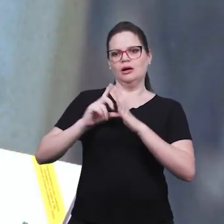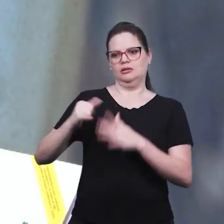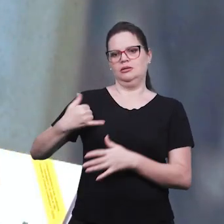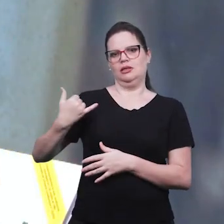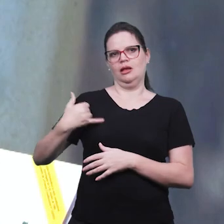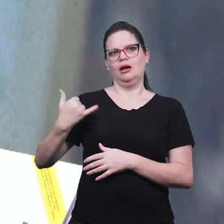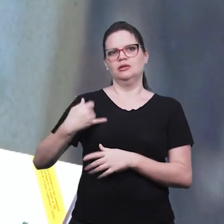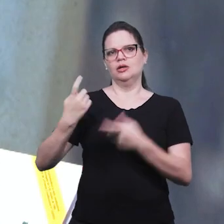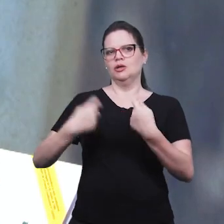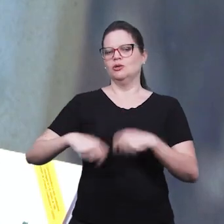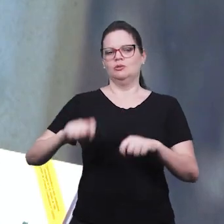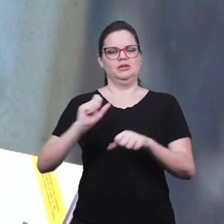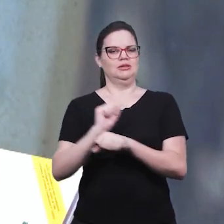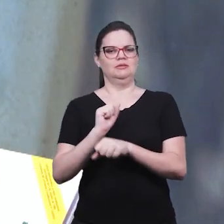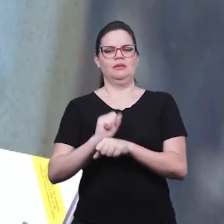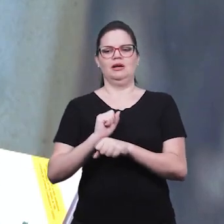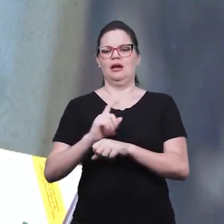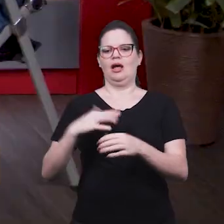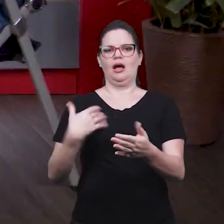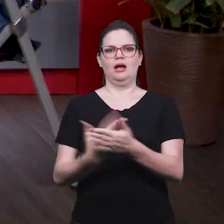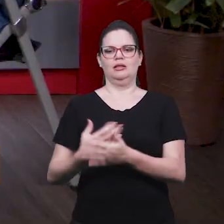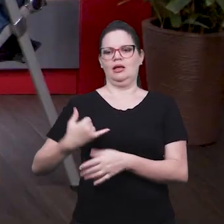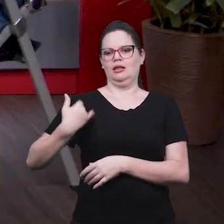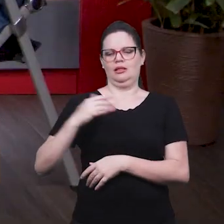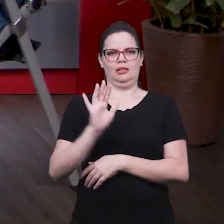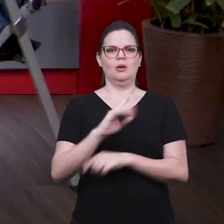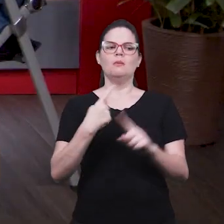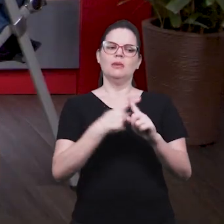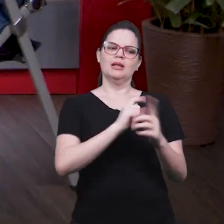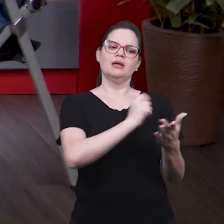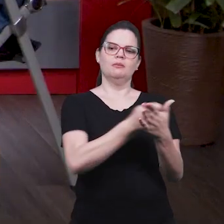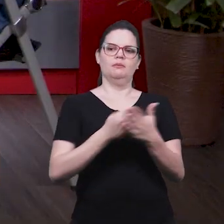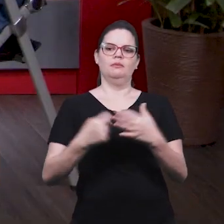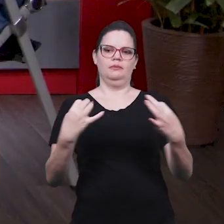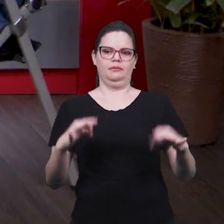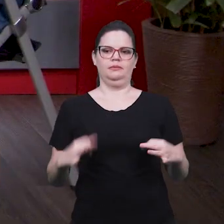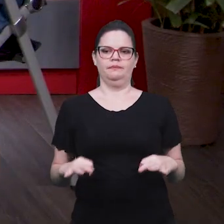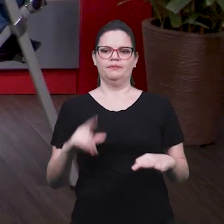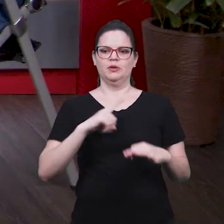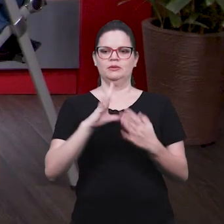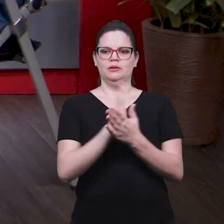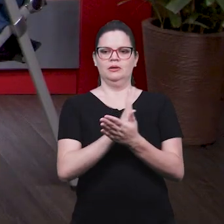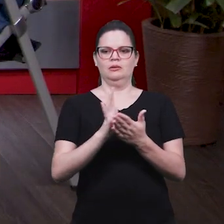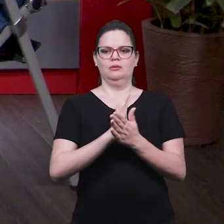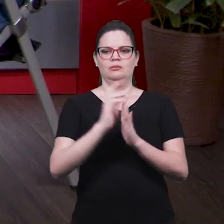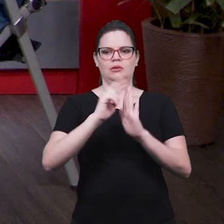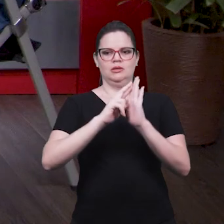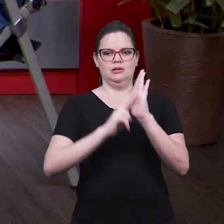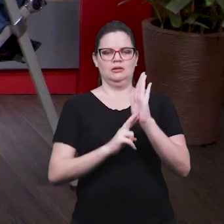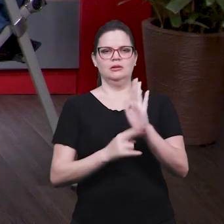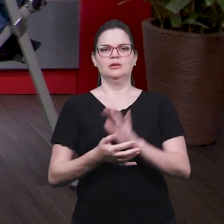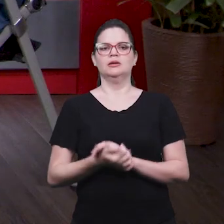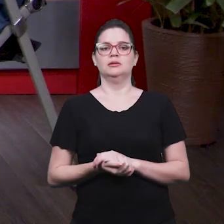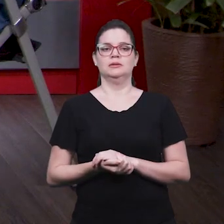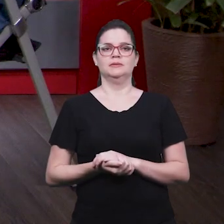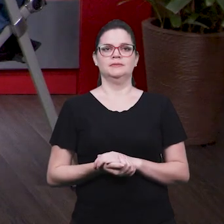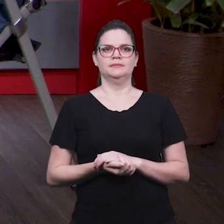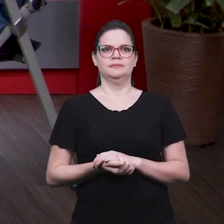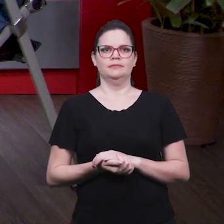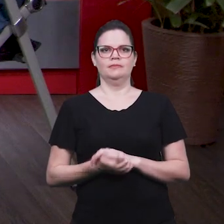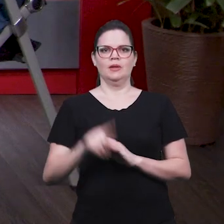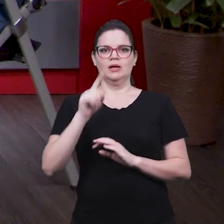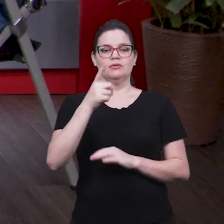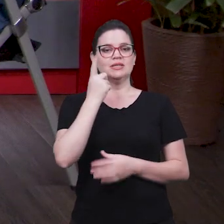pouco mais cedo, não precisa desde que ela tenha contribuído, né? Desde que ela tenha contribuído. Então, são essas regrinhas. E quando